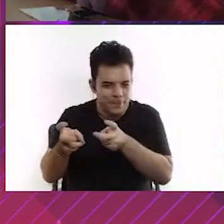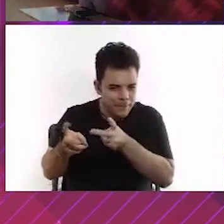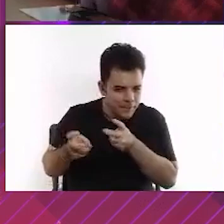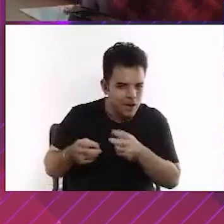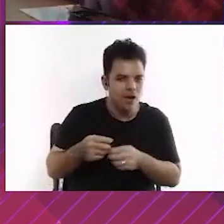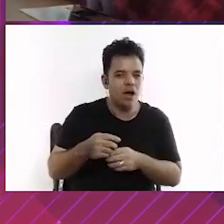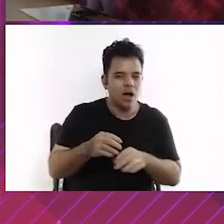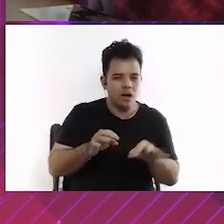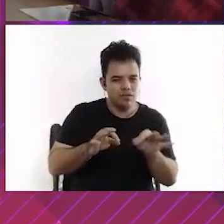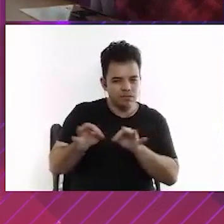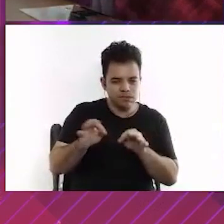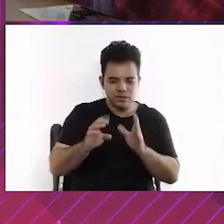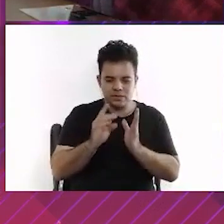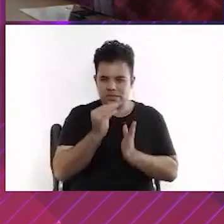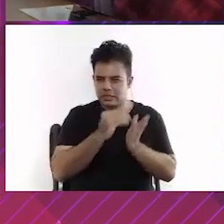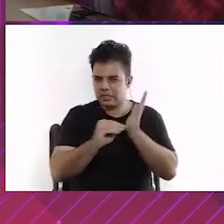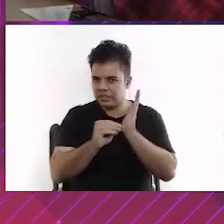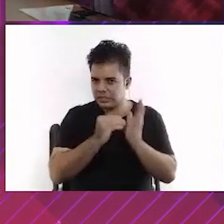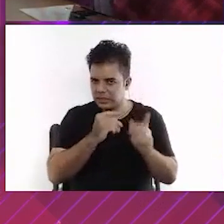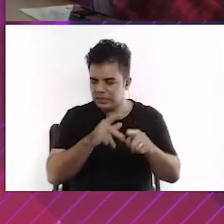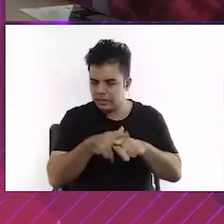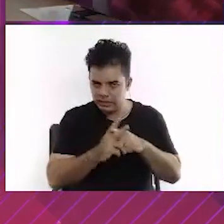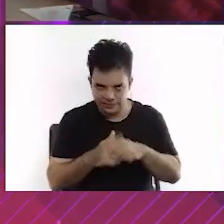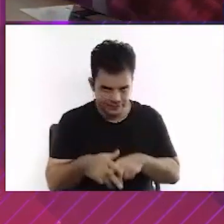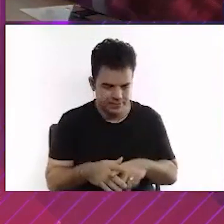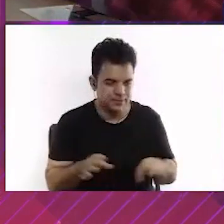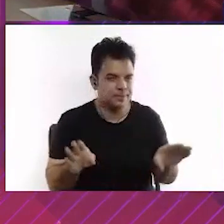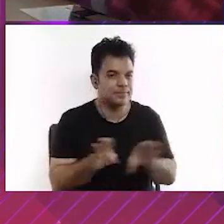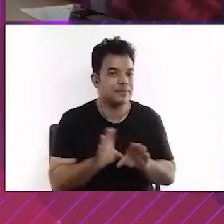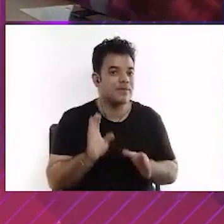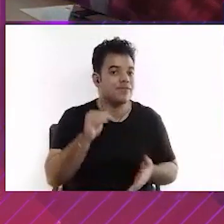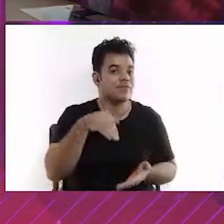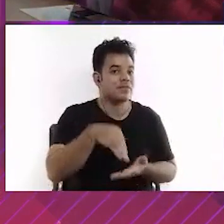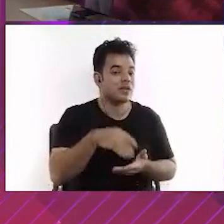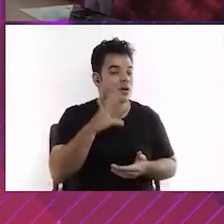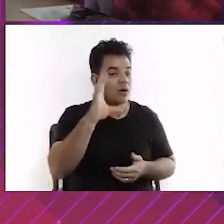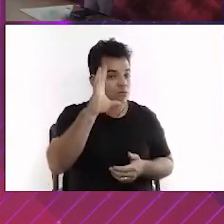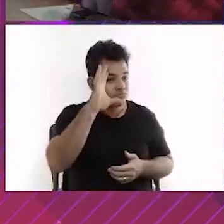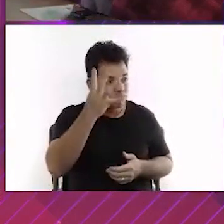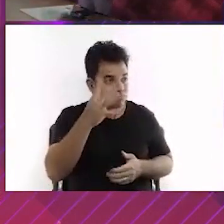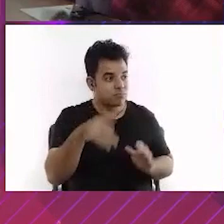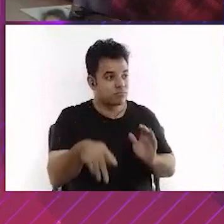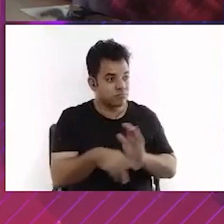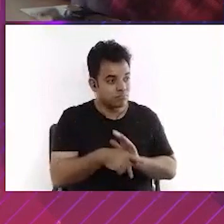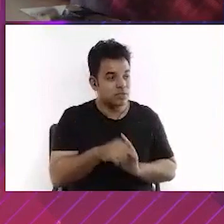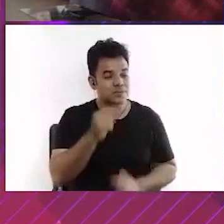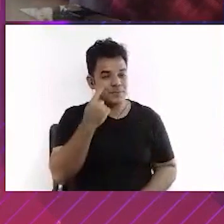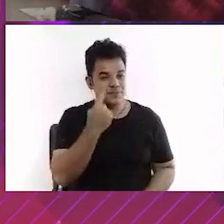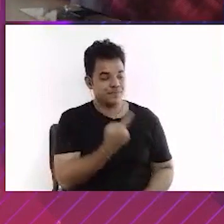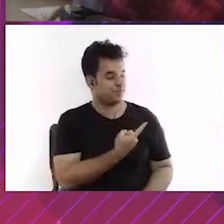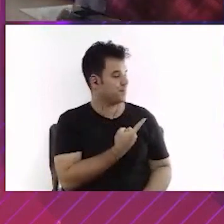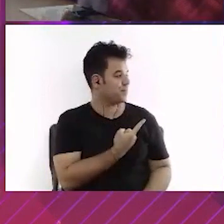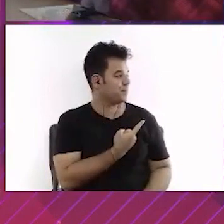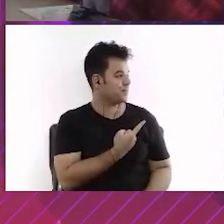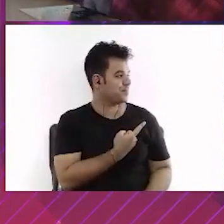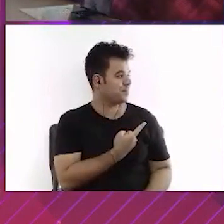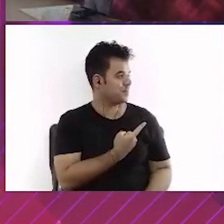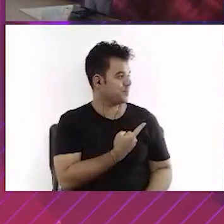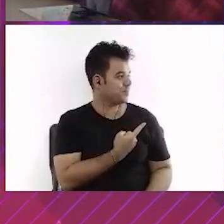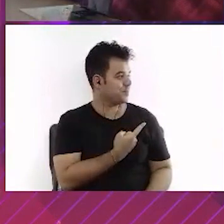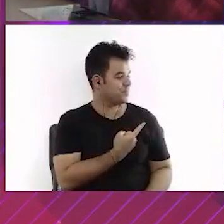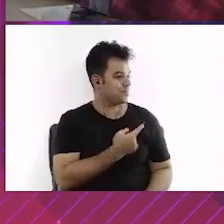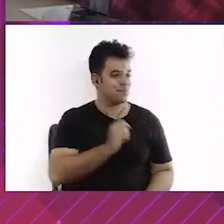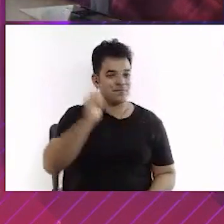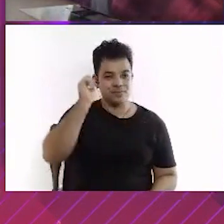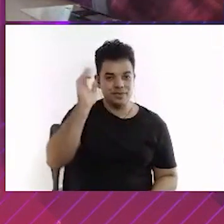de serviço e, no final, resultou em um blueprint. Né? A gente conseguiu fazer as interações entre cada